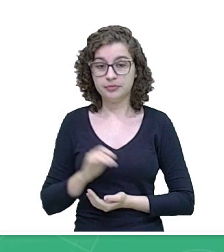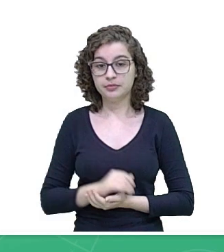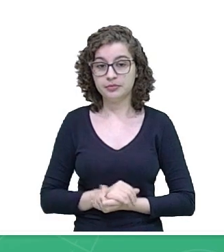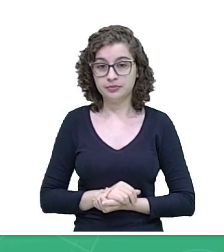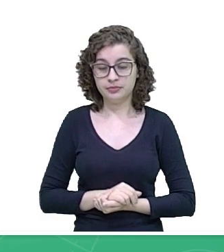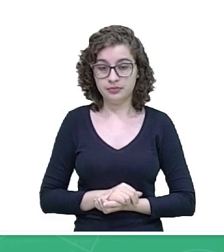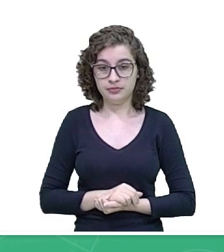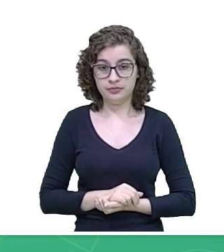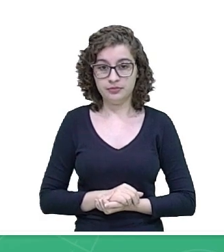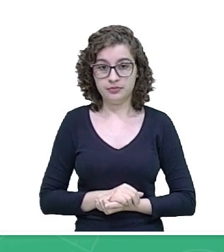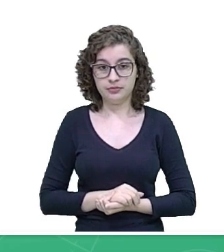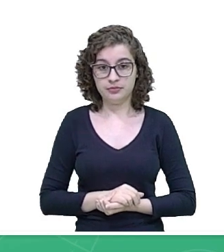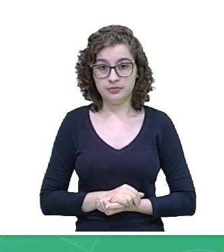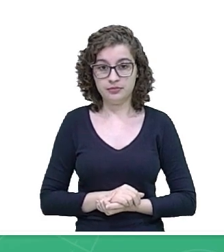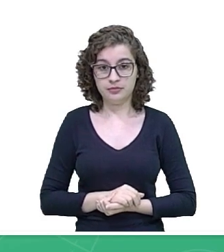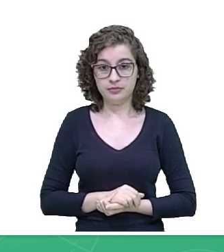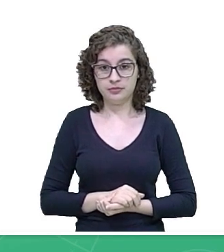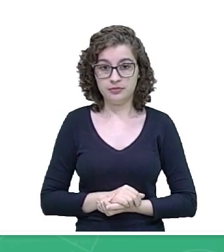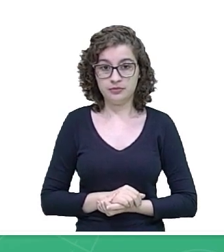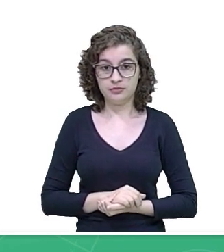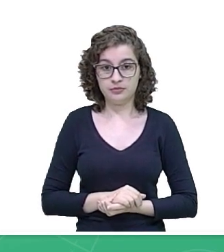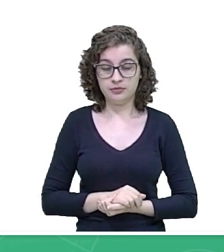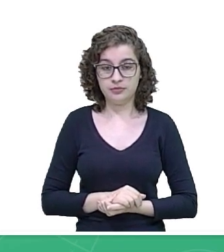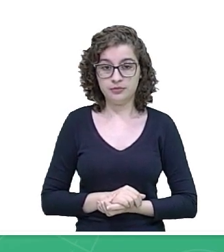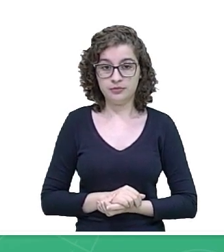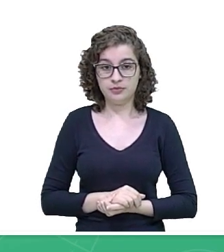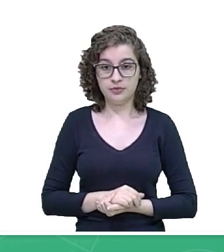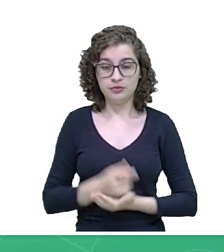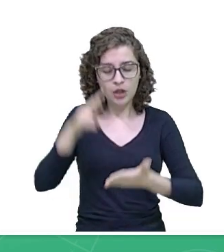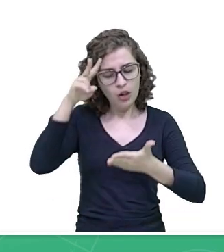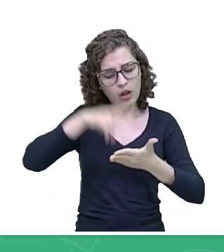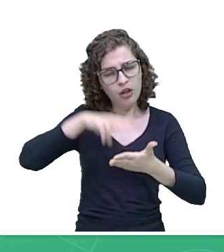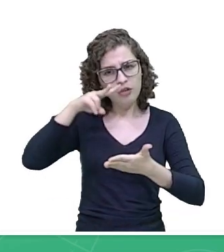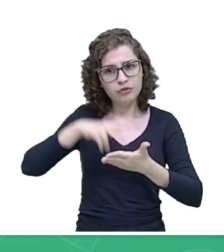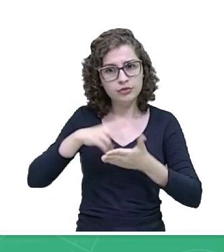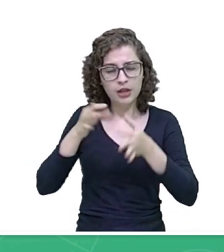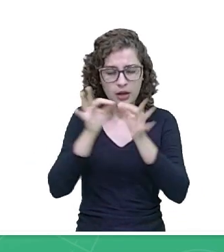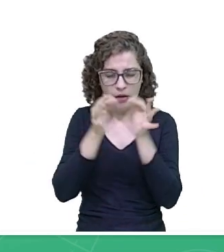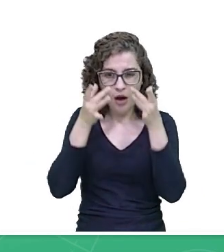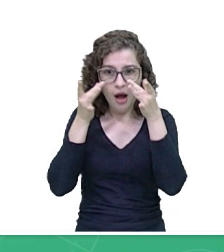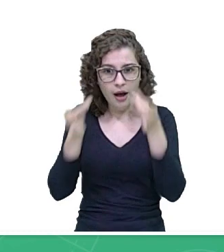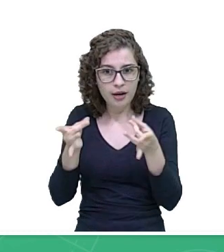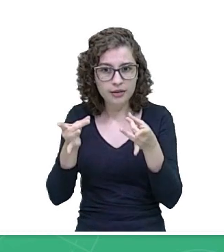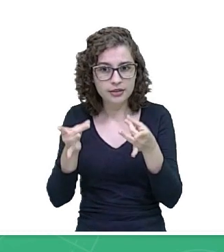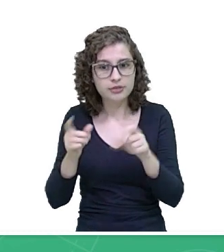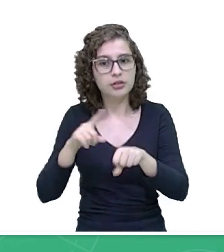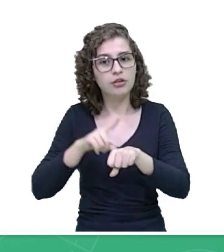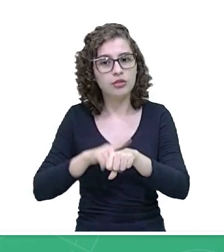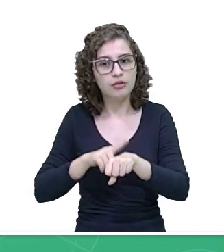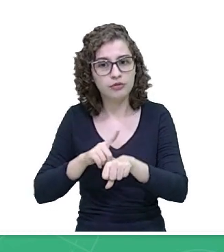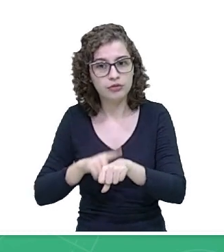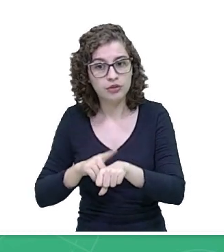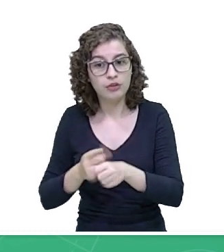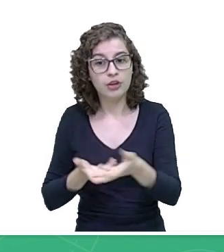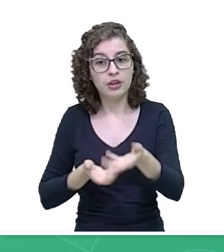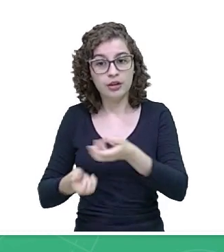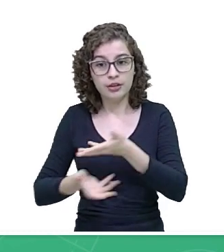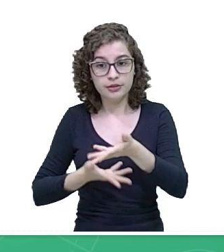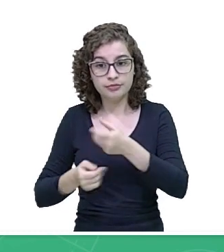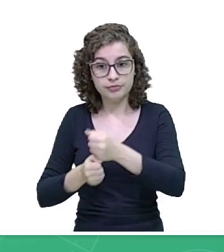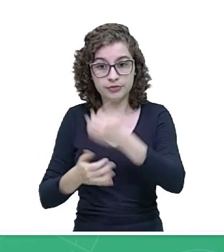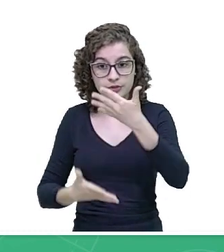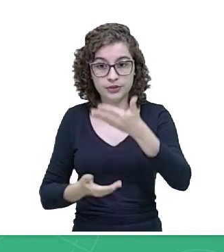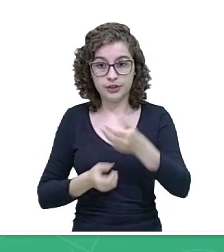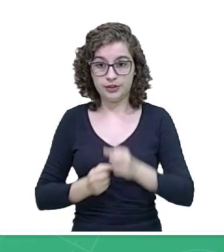C, D e E, para ler atentamente e daqui a alguns segundos nós voltaremos